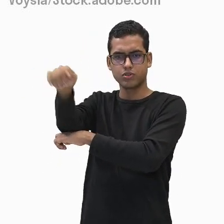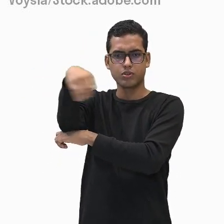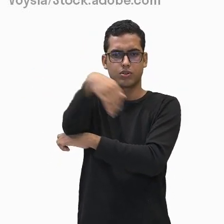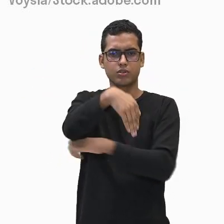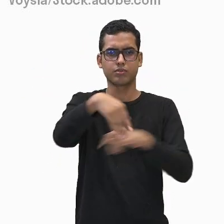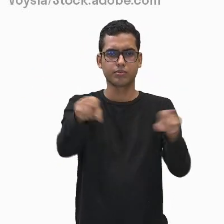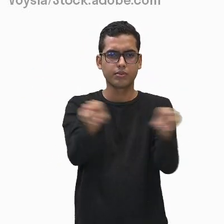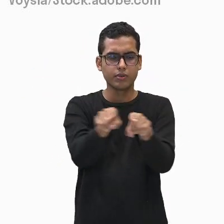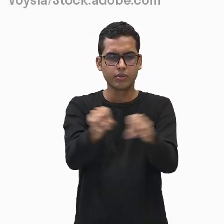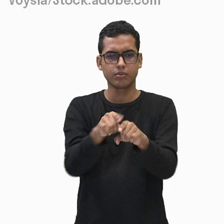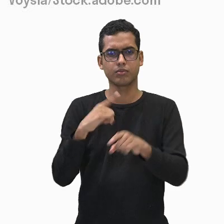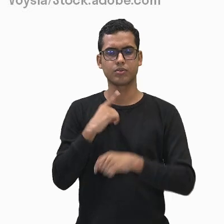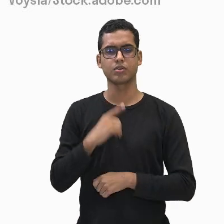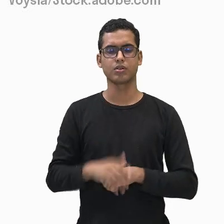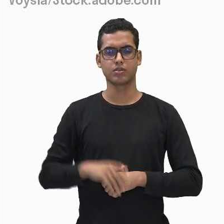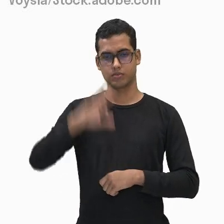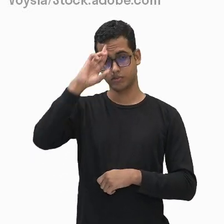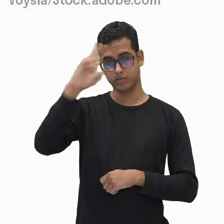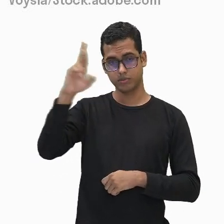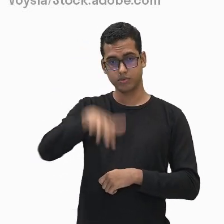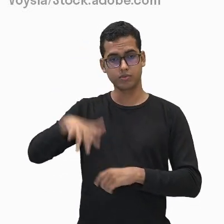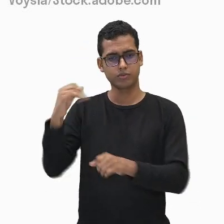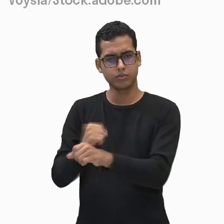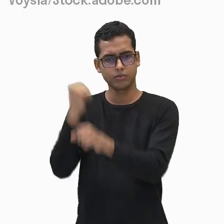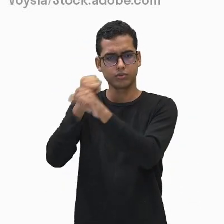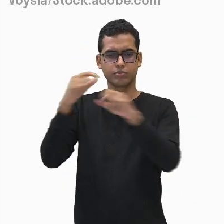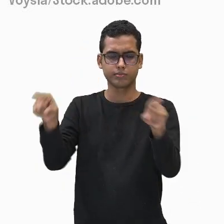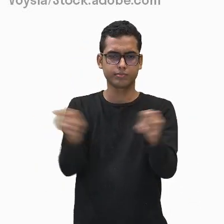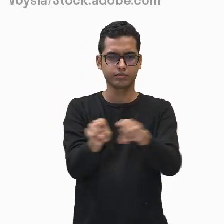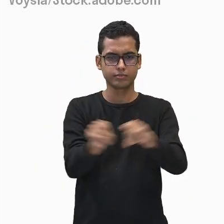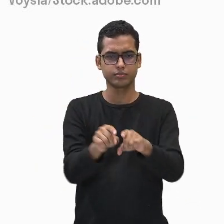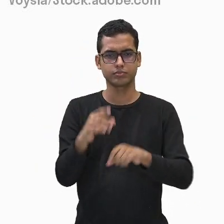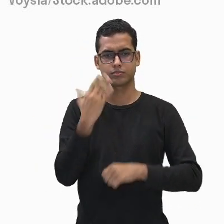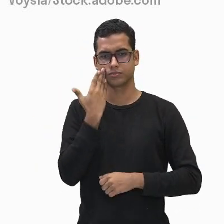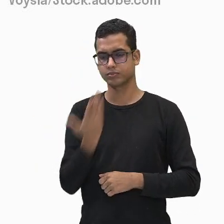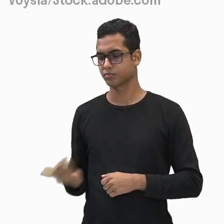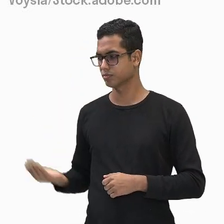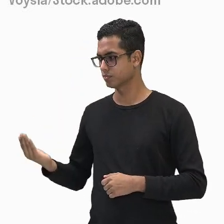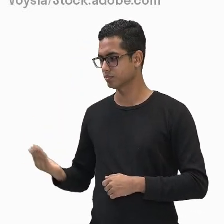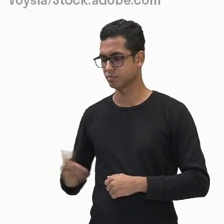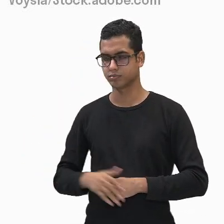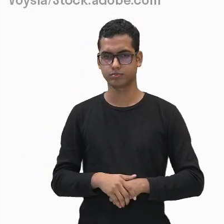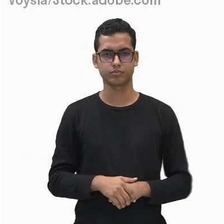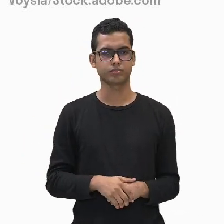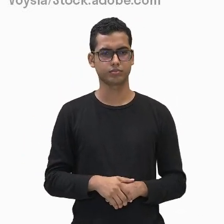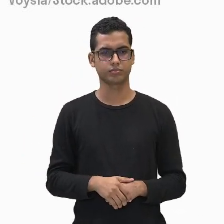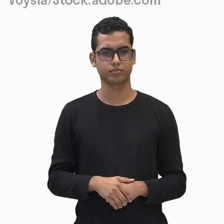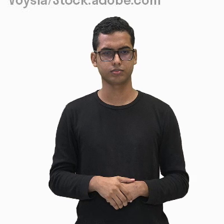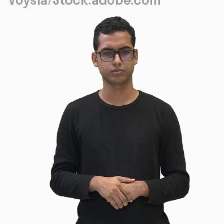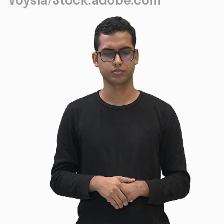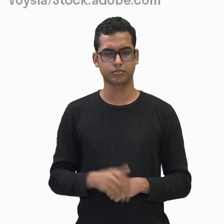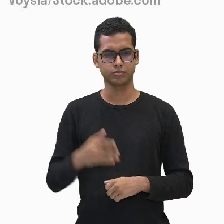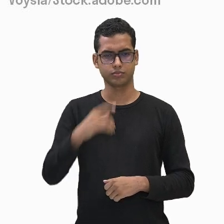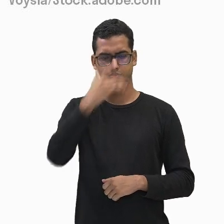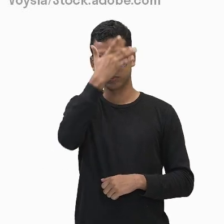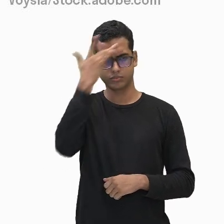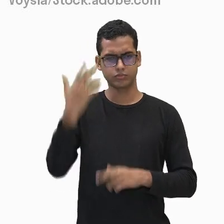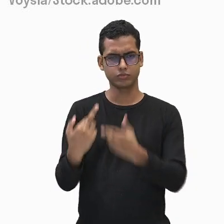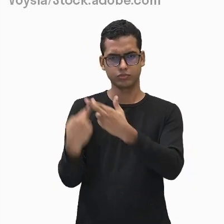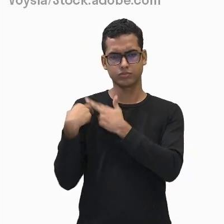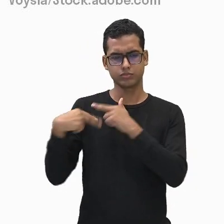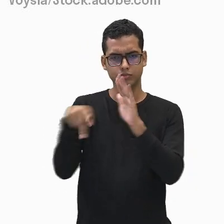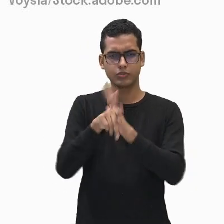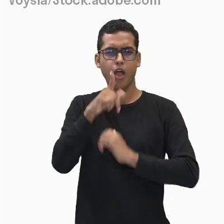da construção. Temos o fontaneiro, o plomeiro, que vai ser o encanador,